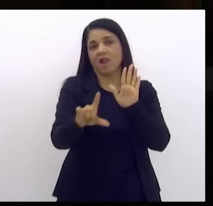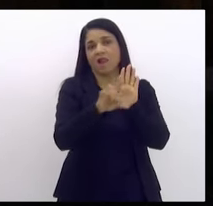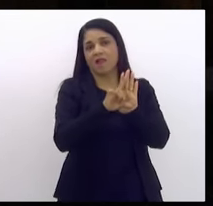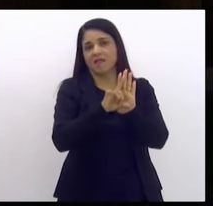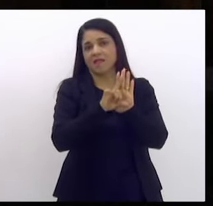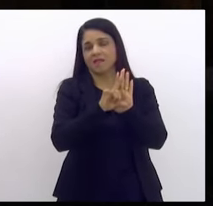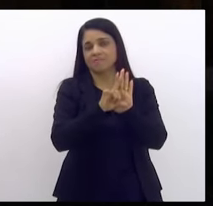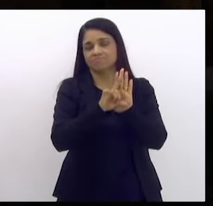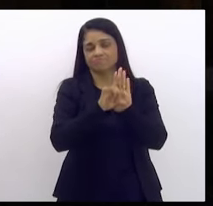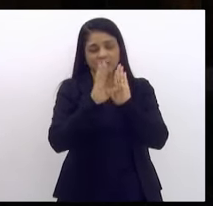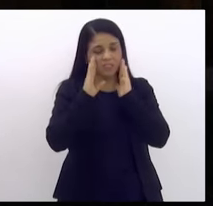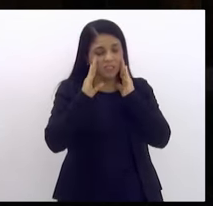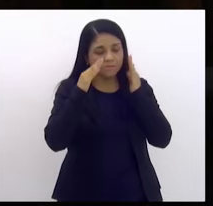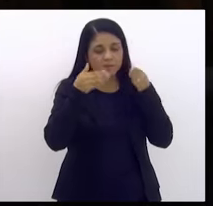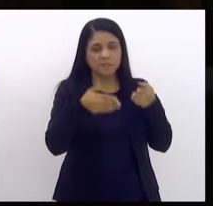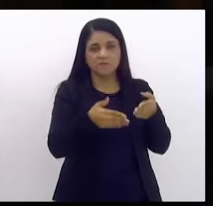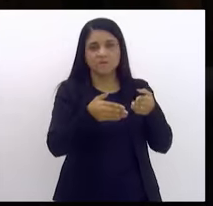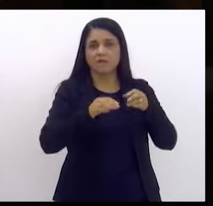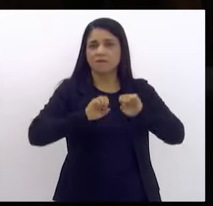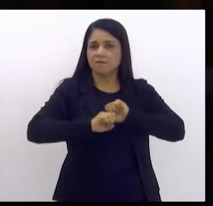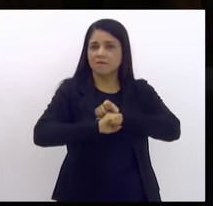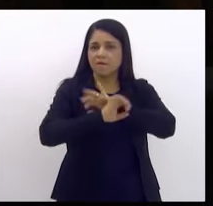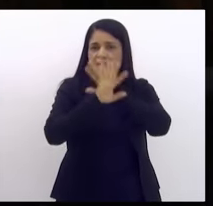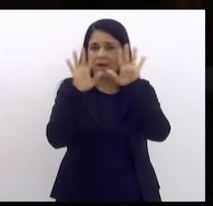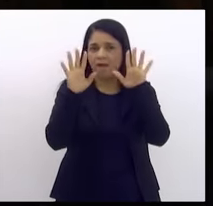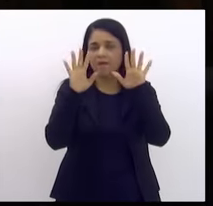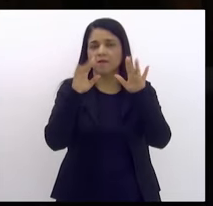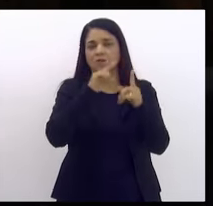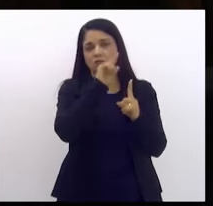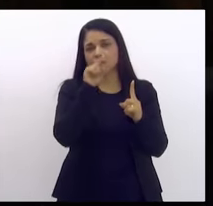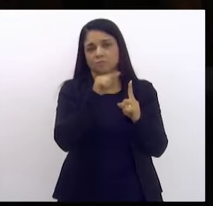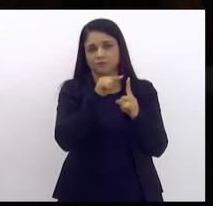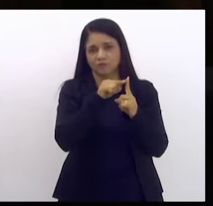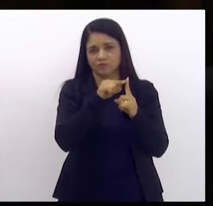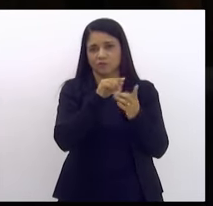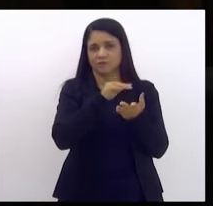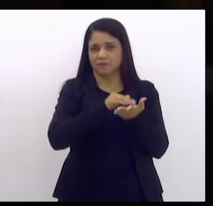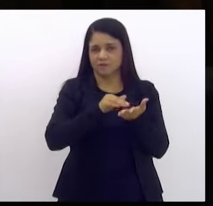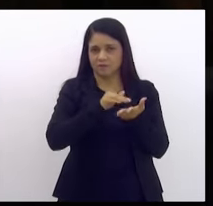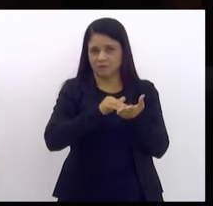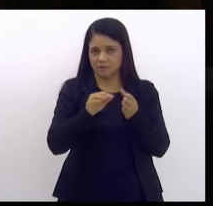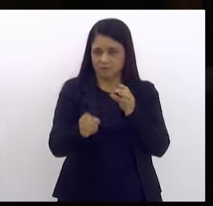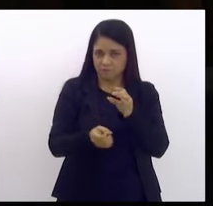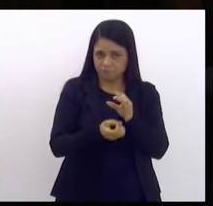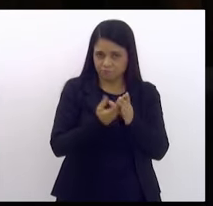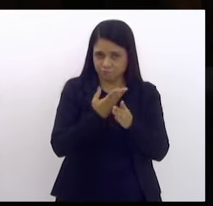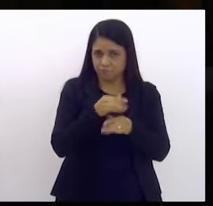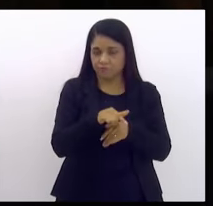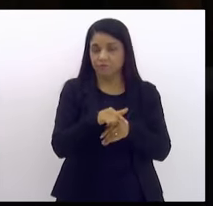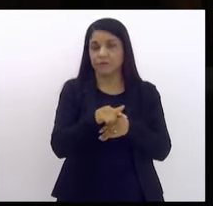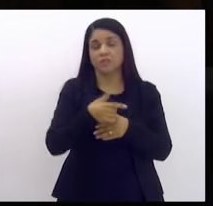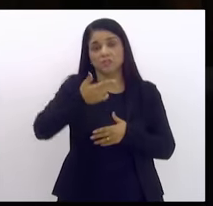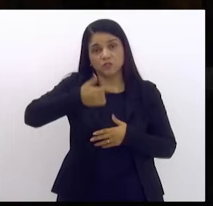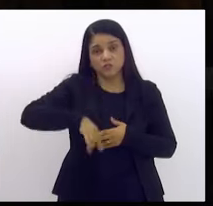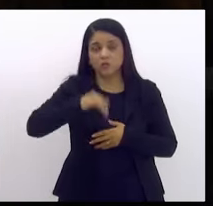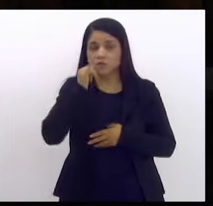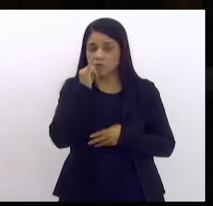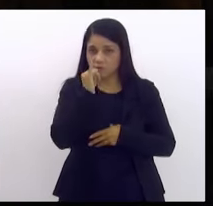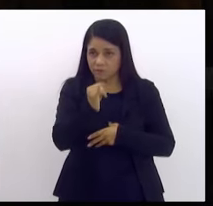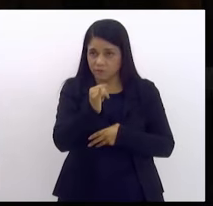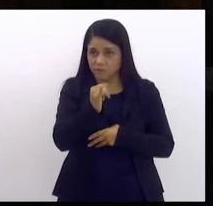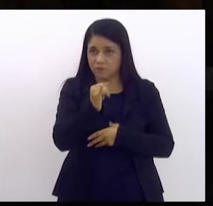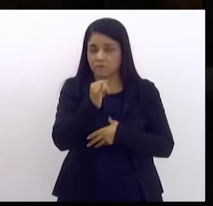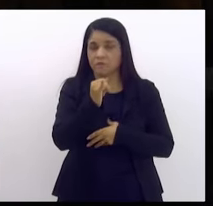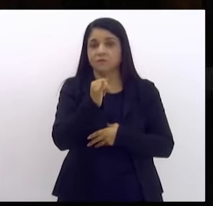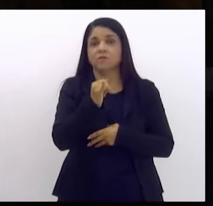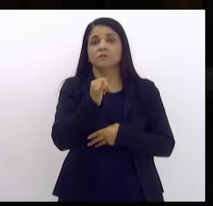lei específica, clara, objetiva, que traz as secretarias, lembrando e sendo mais uma vez aqui repetitivo.